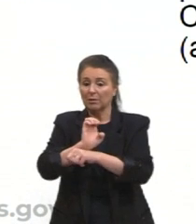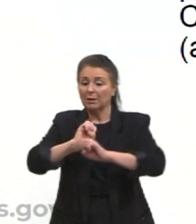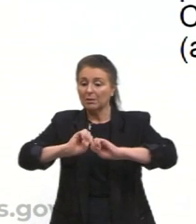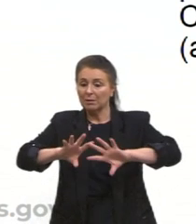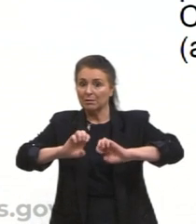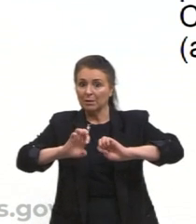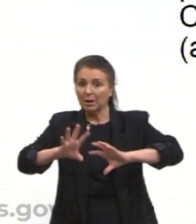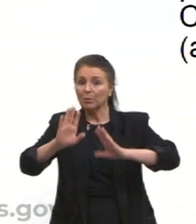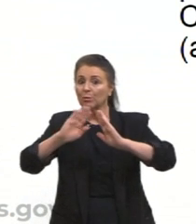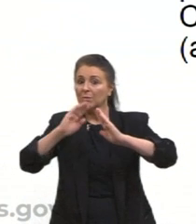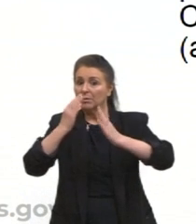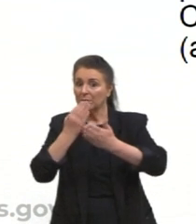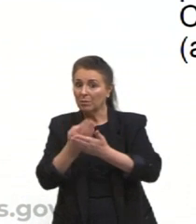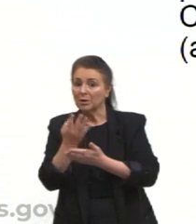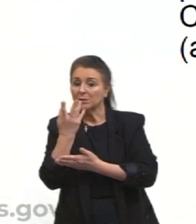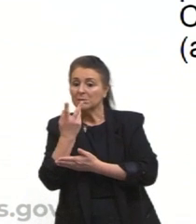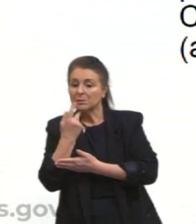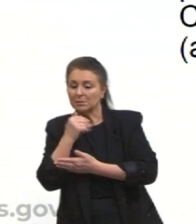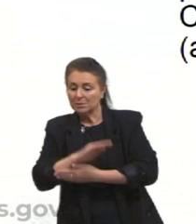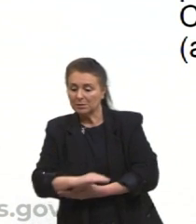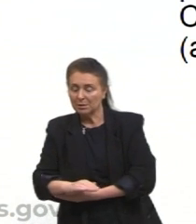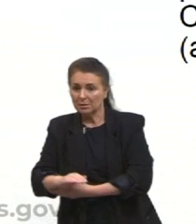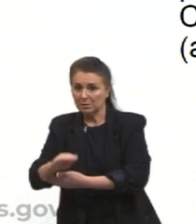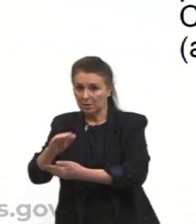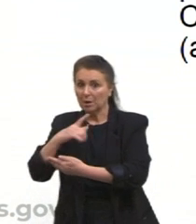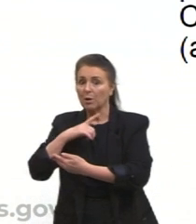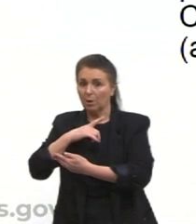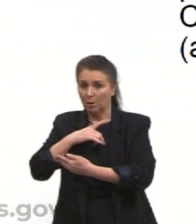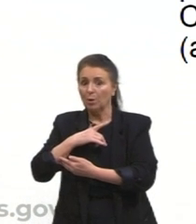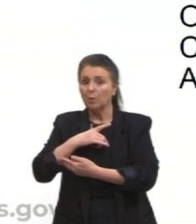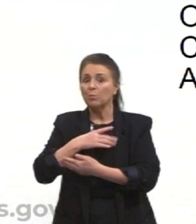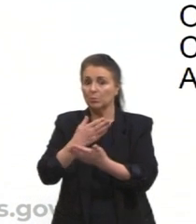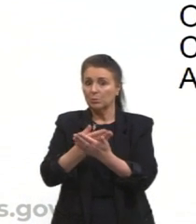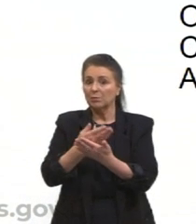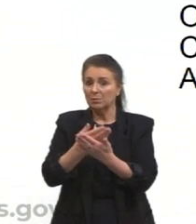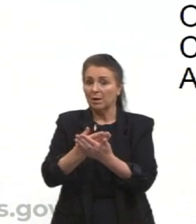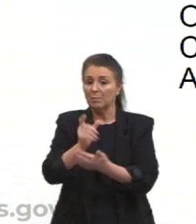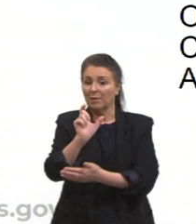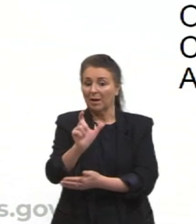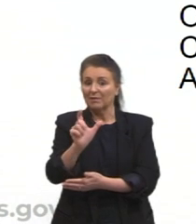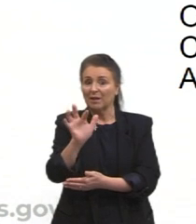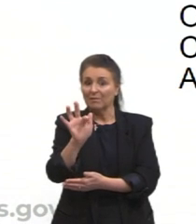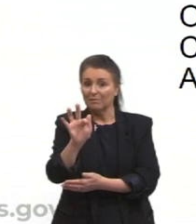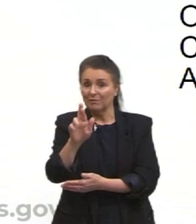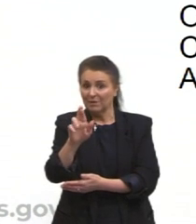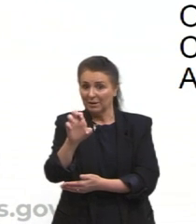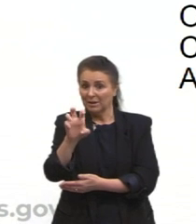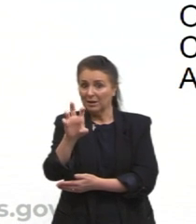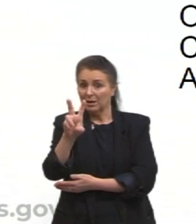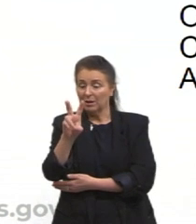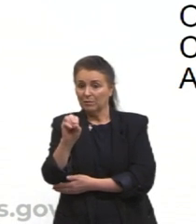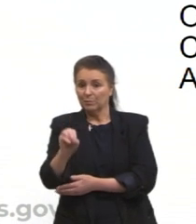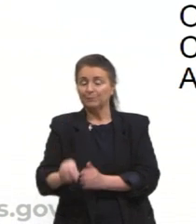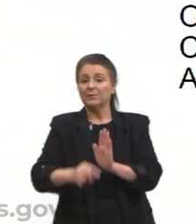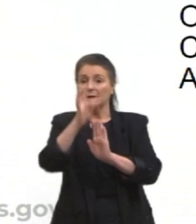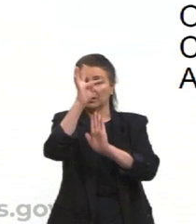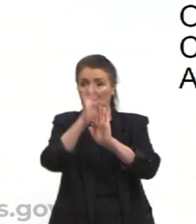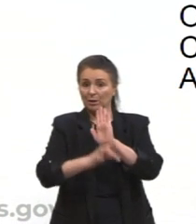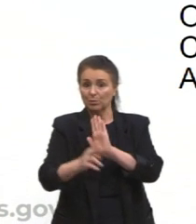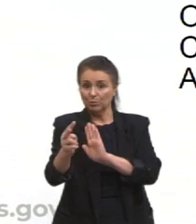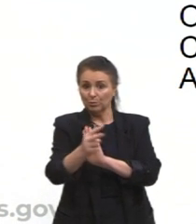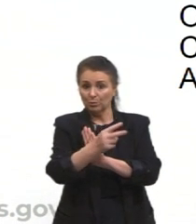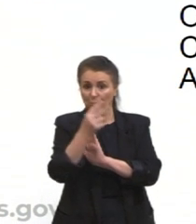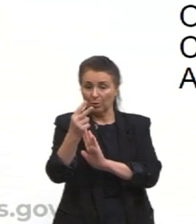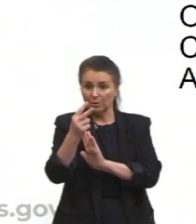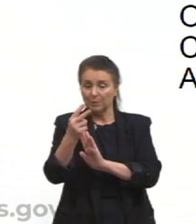nas escolas para as crianças eu tive aula de frevo quando morava lá e o textinho 2 frevo é Patrimônio